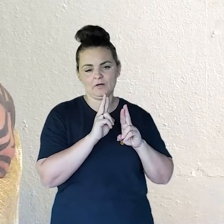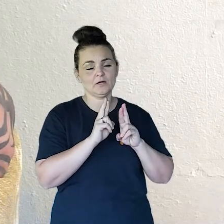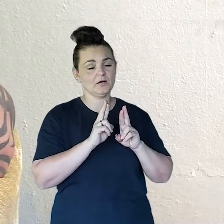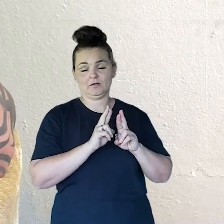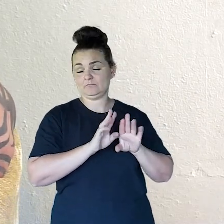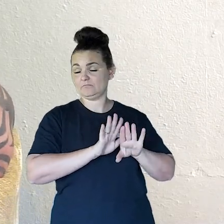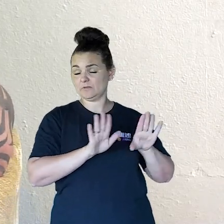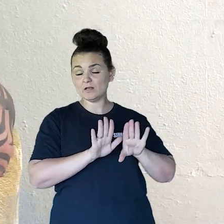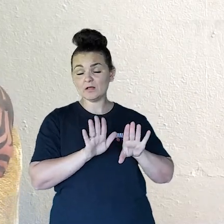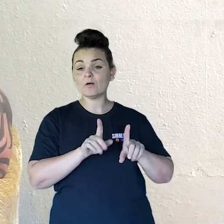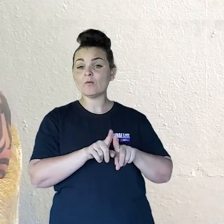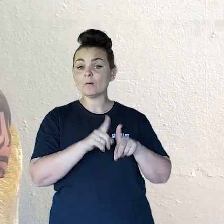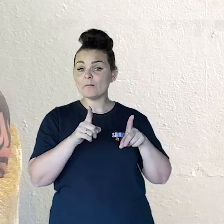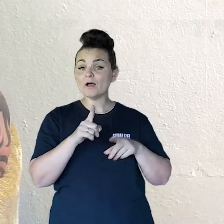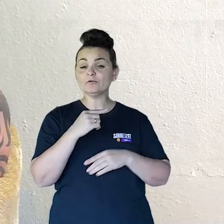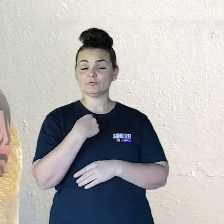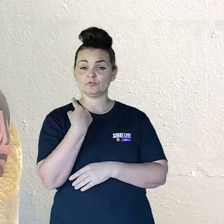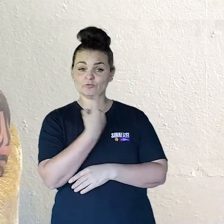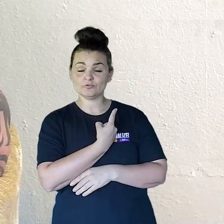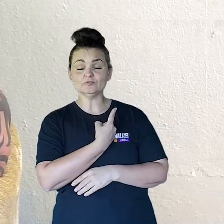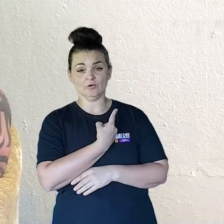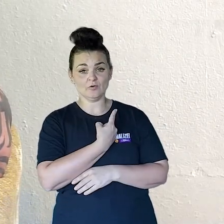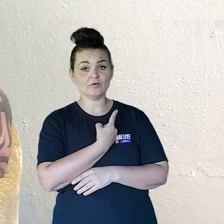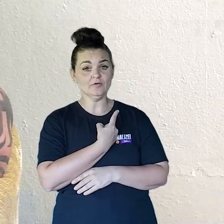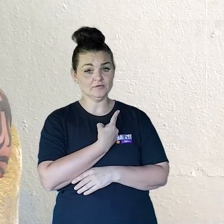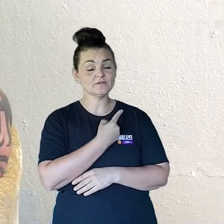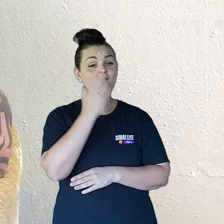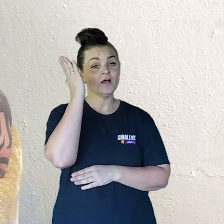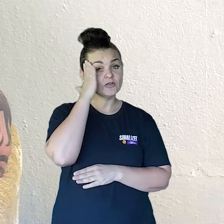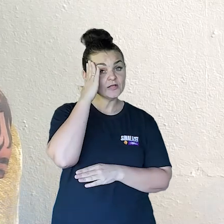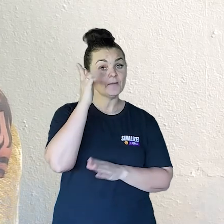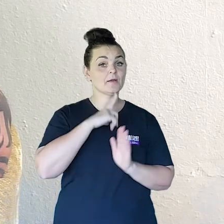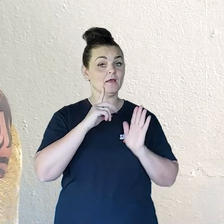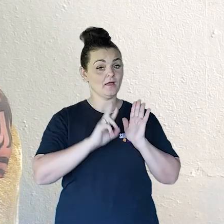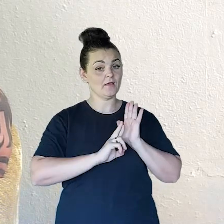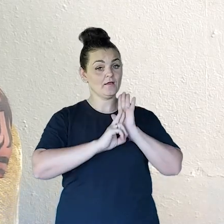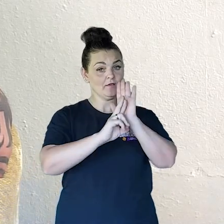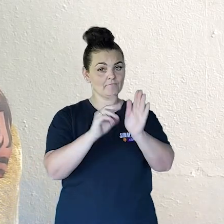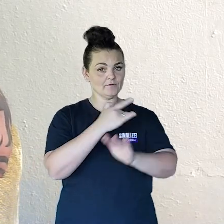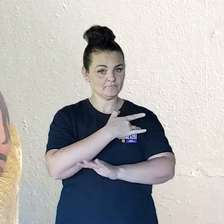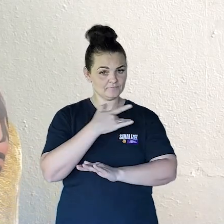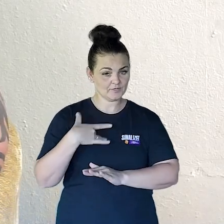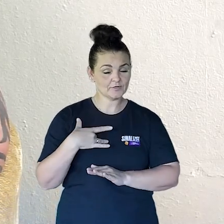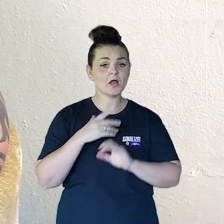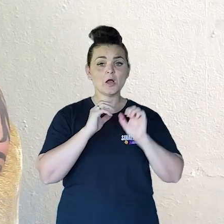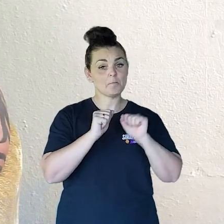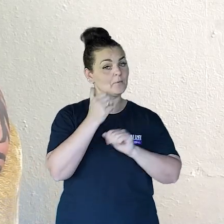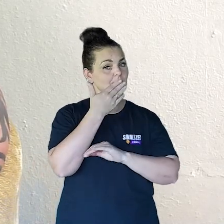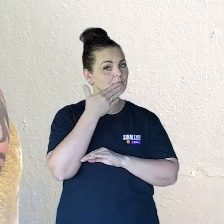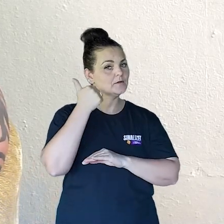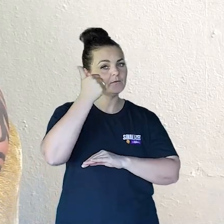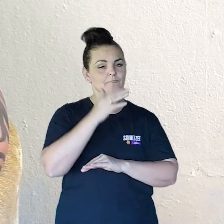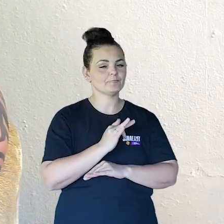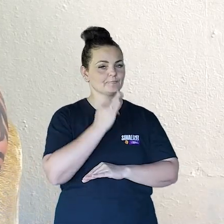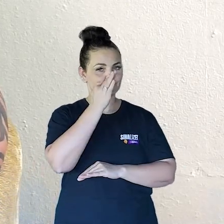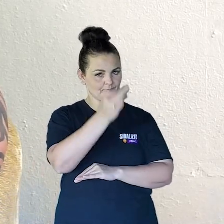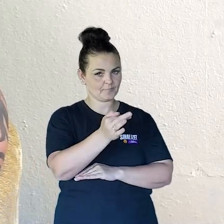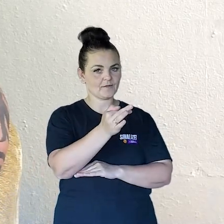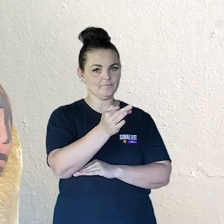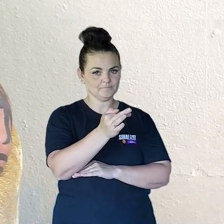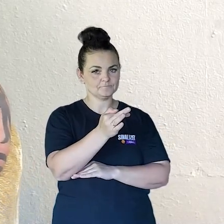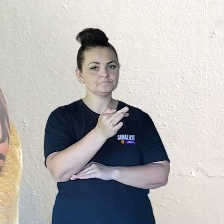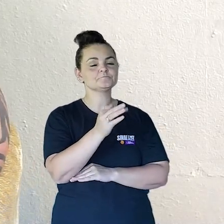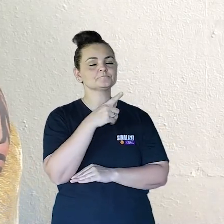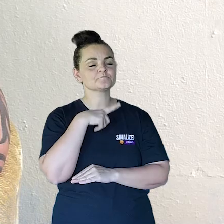somos ainda uma referência na questão de saúde, mesmo no aspecto municipal. Mas a gente pode melhorar isso aí. Nós temos